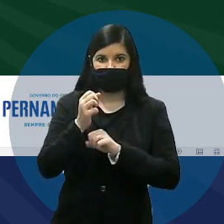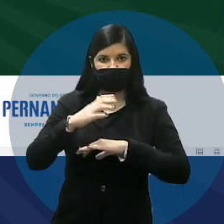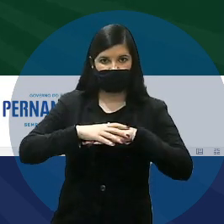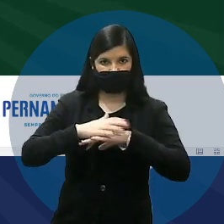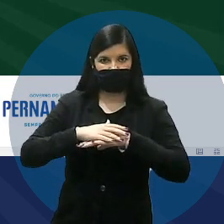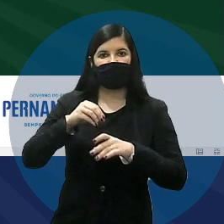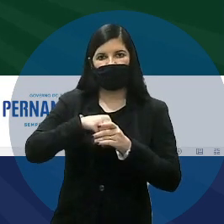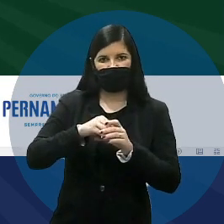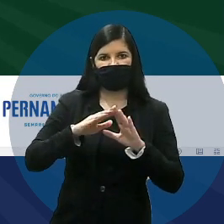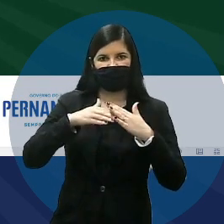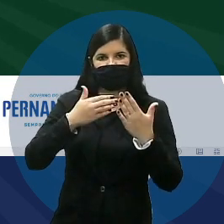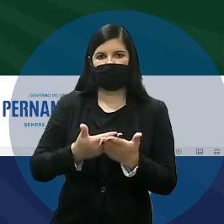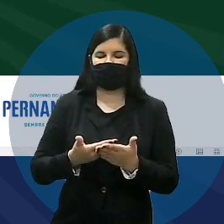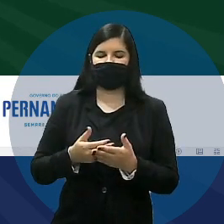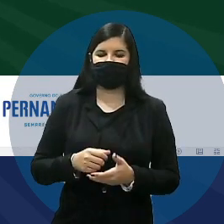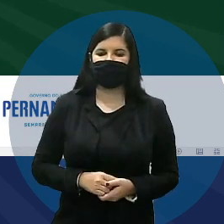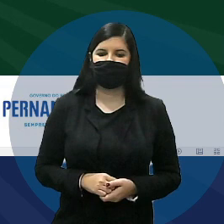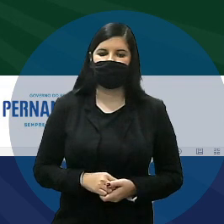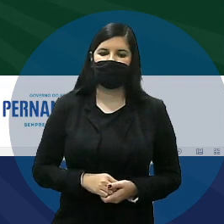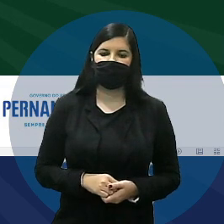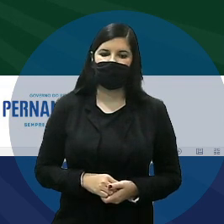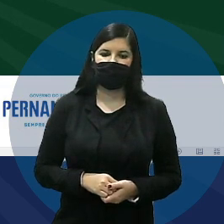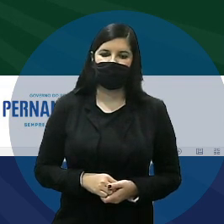dentro da nossa escola.